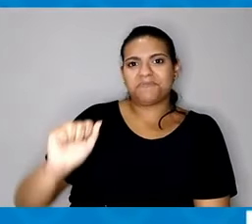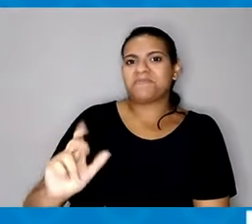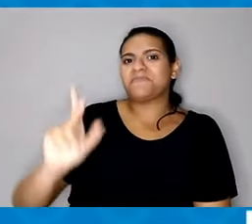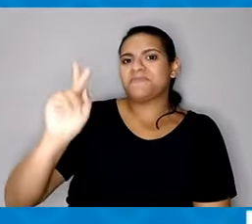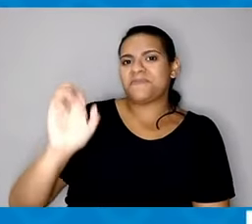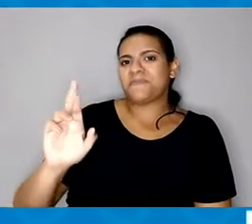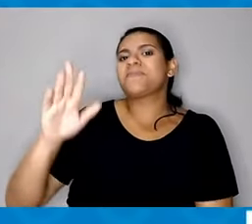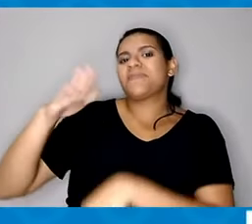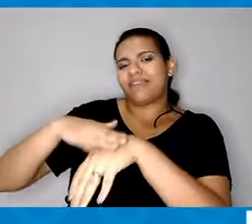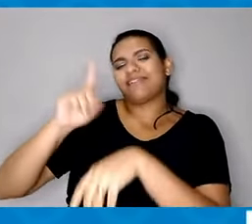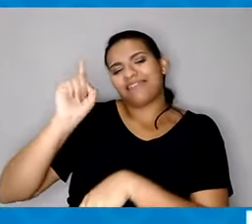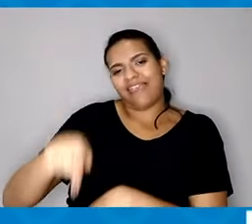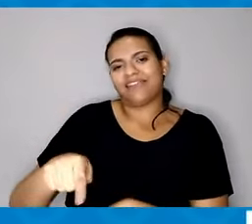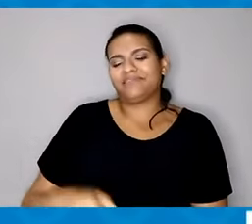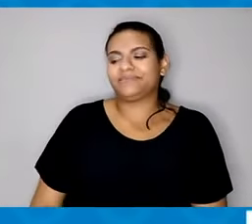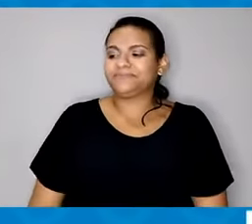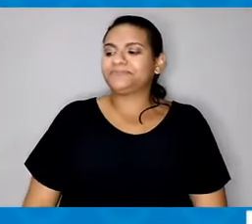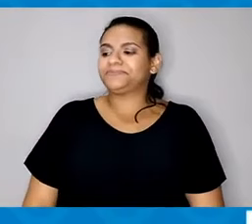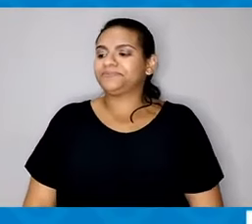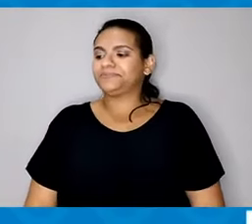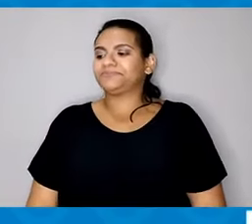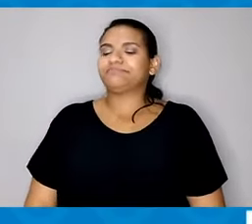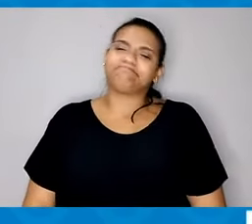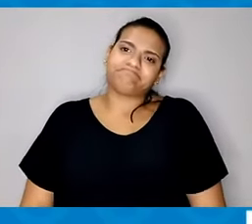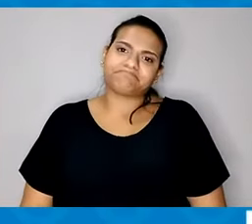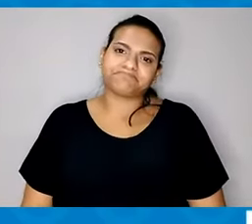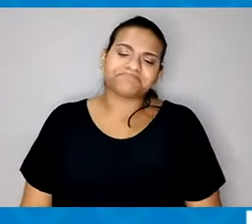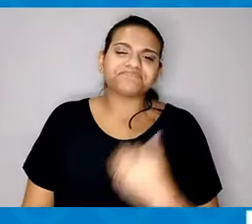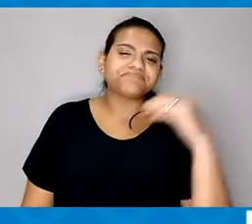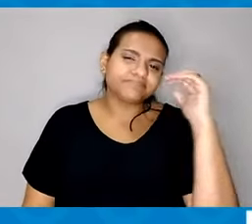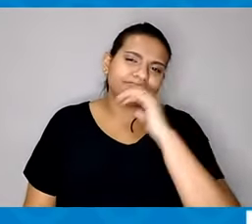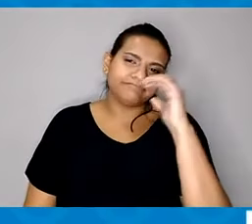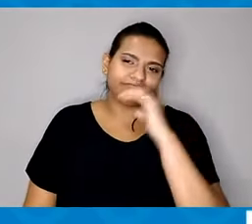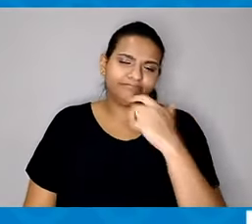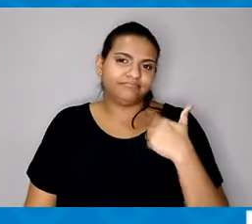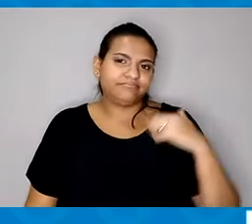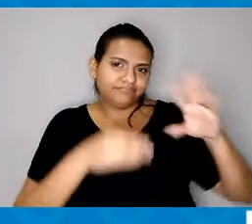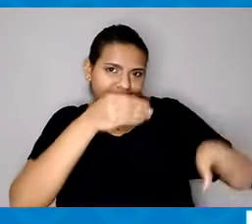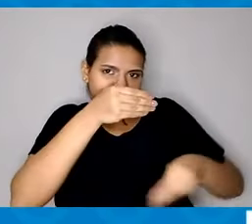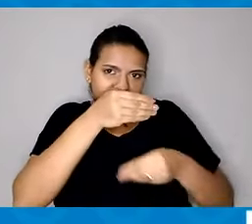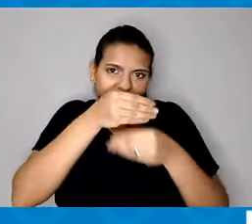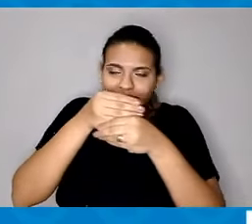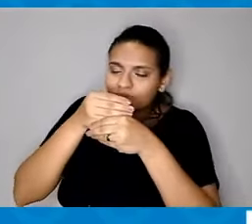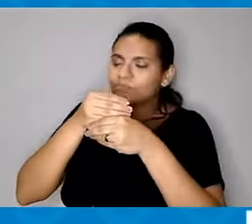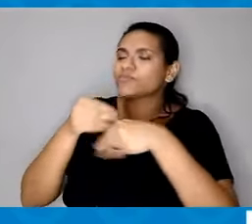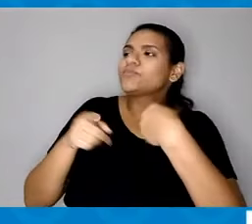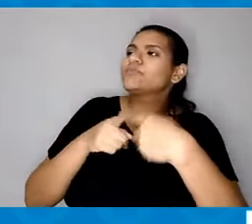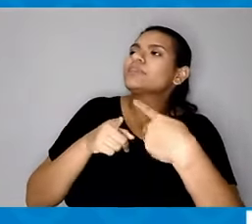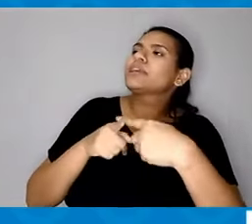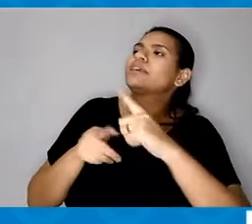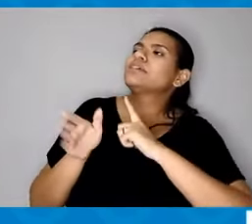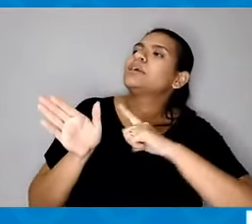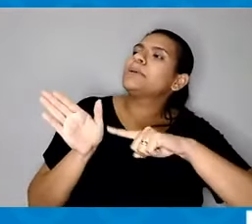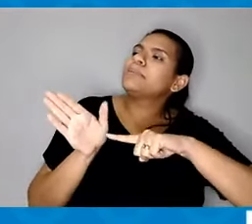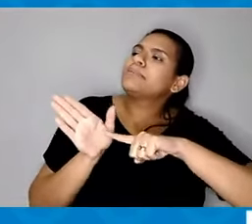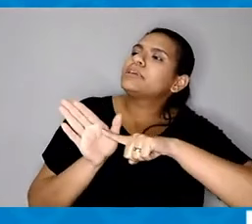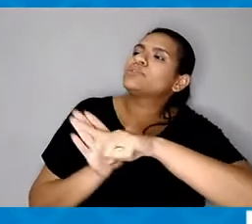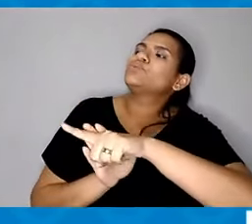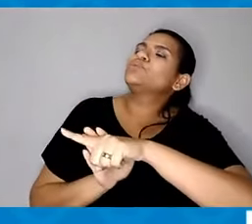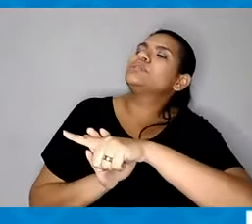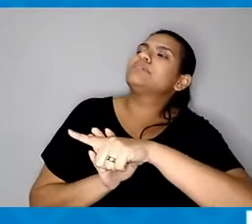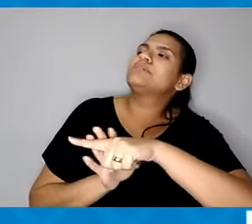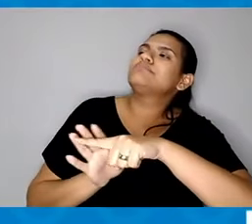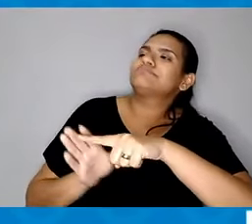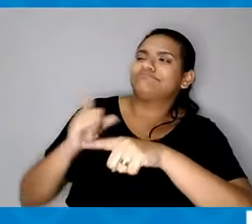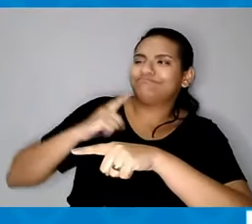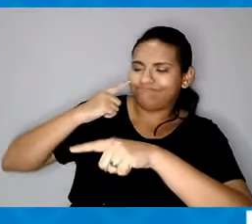mesmo. E só para complementar, porque tem uma pergunta que eu acho que faz muita referência a essa sua última fala,